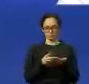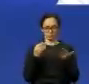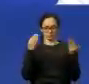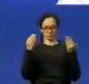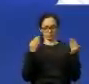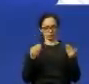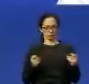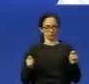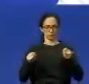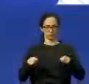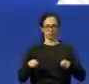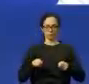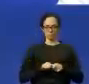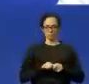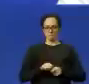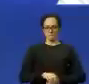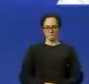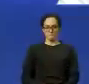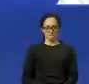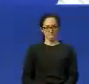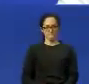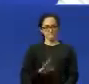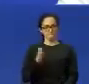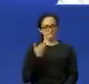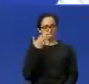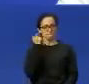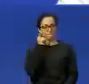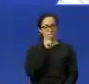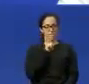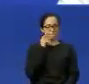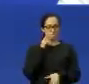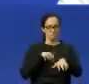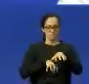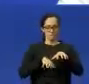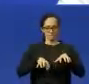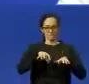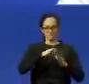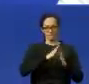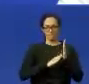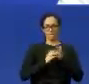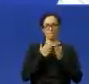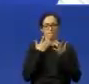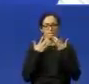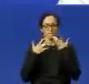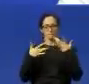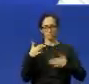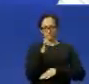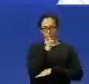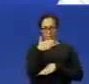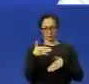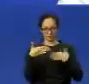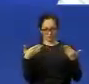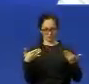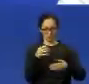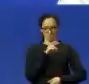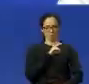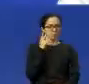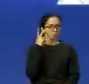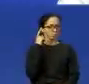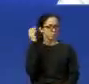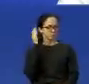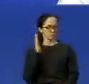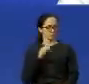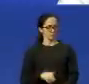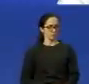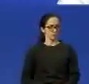serem consideradas. Nesse caso, a gente trabalha com as regiões que serão pintadas com as cores da bandeira nacional, verde, amarelo, azul e